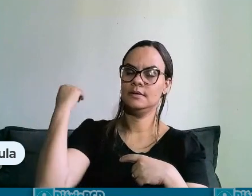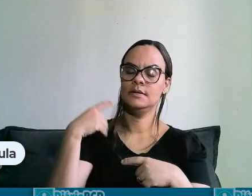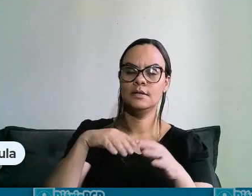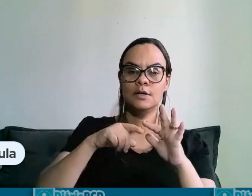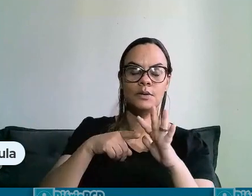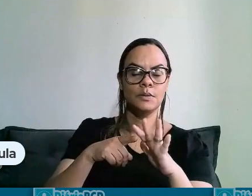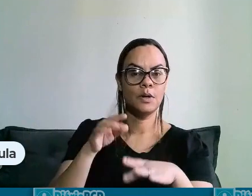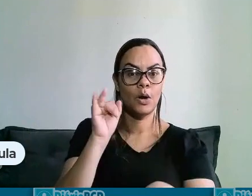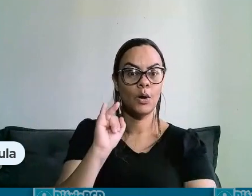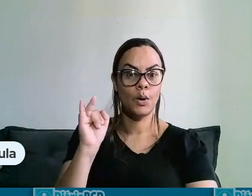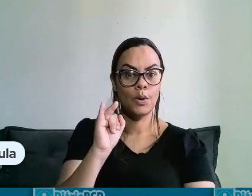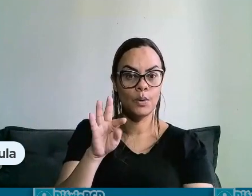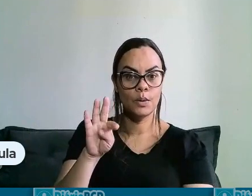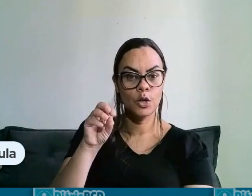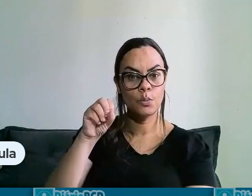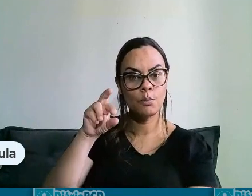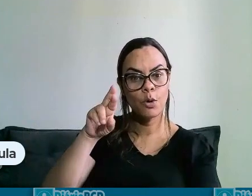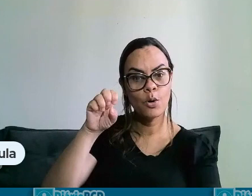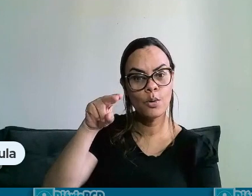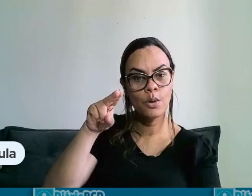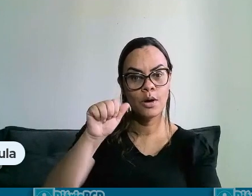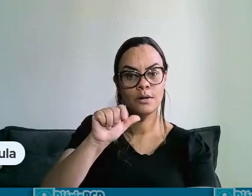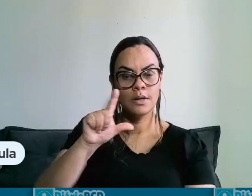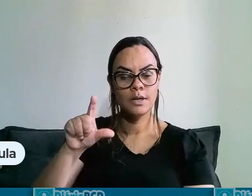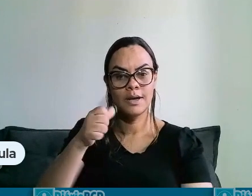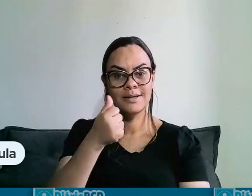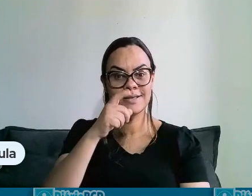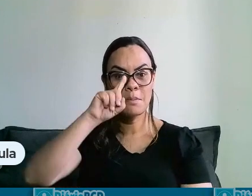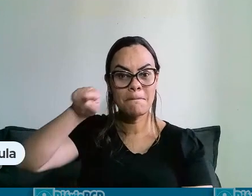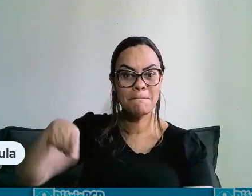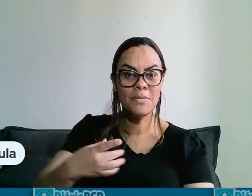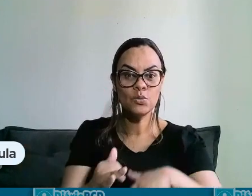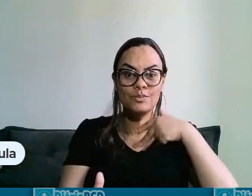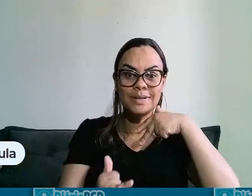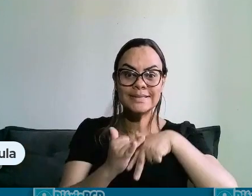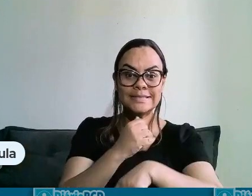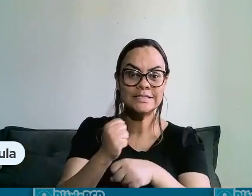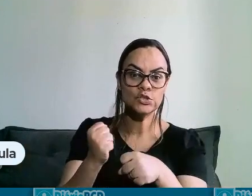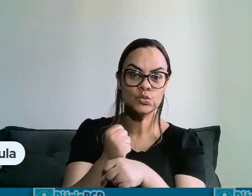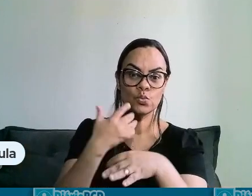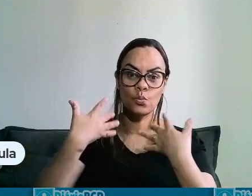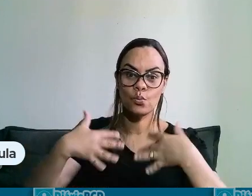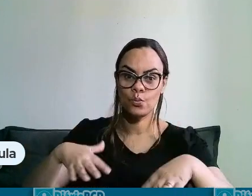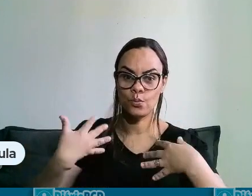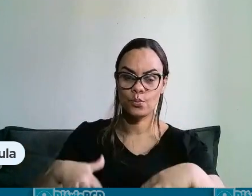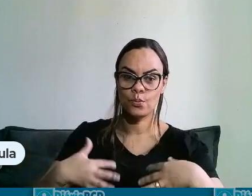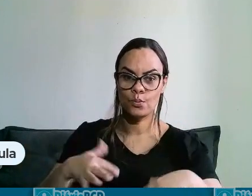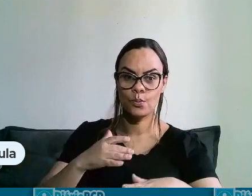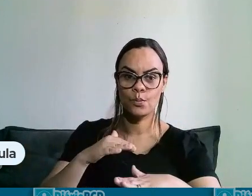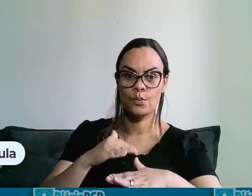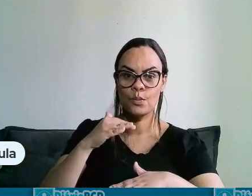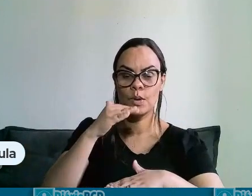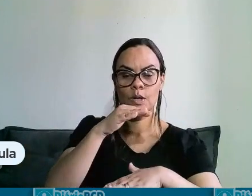Pro Renal, eles atendem cerca de 6 mil pacientes por ano e desenvolve campanhas